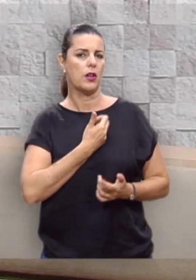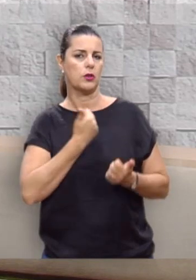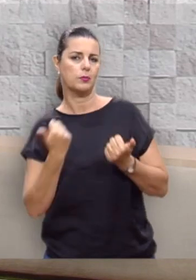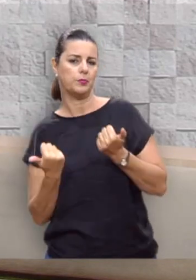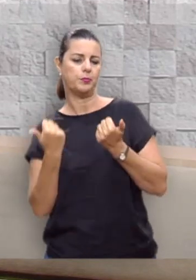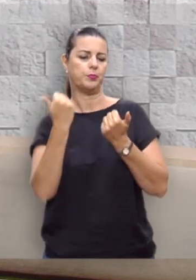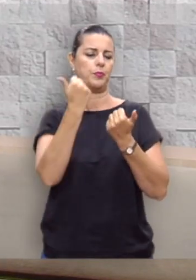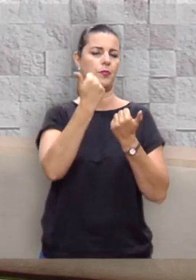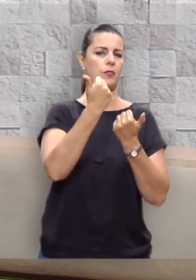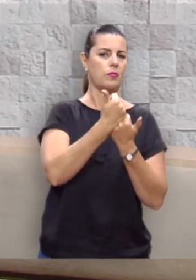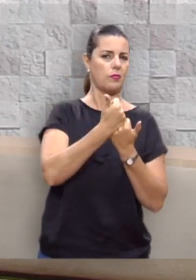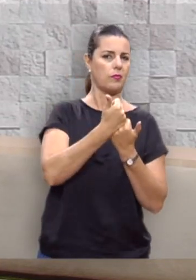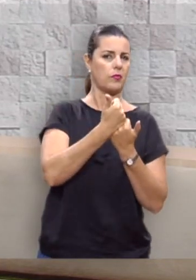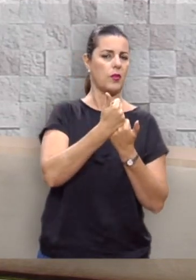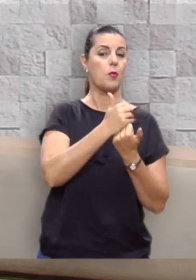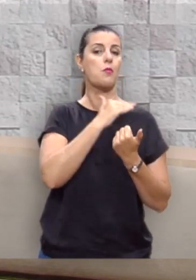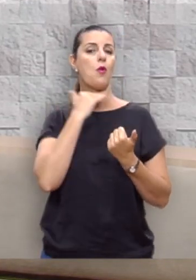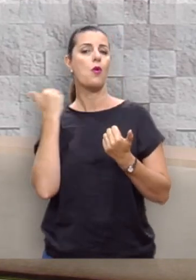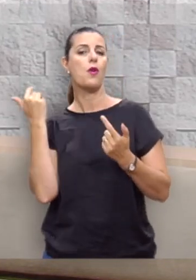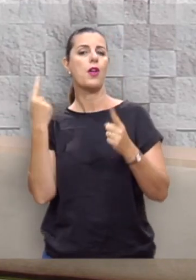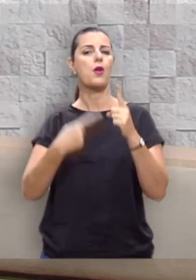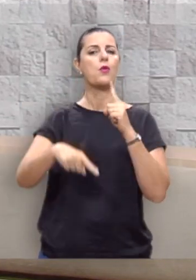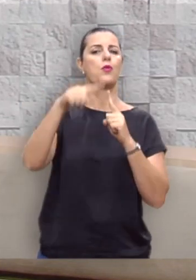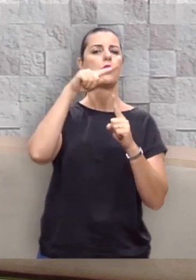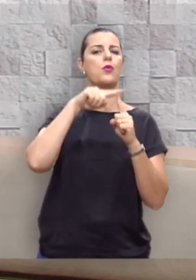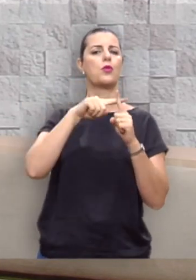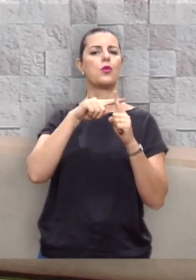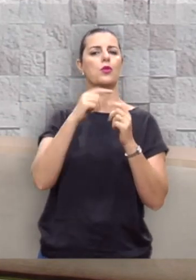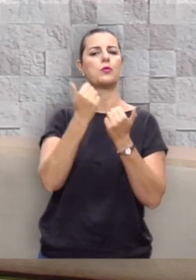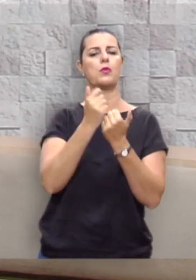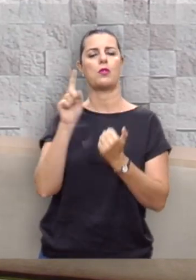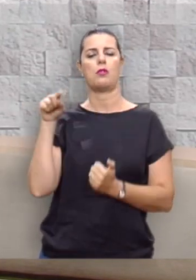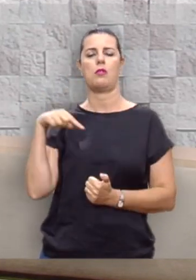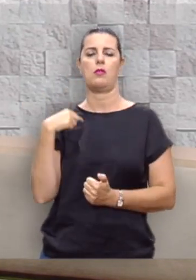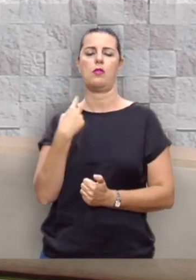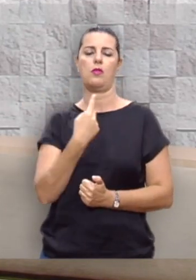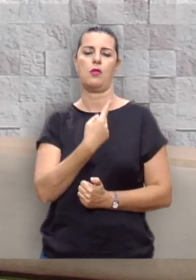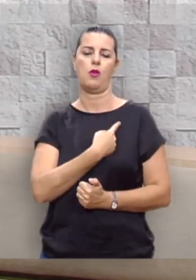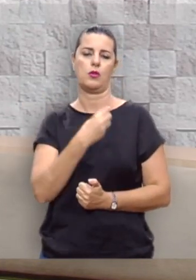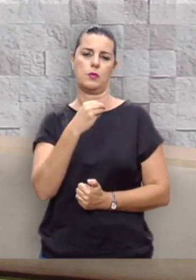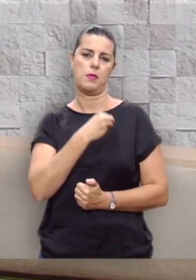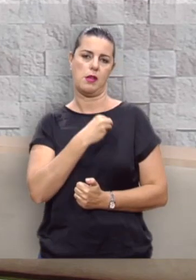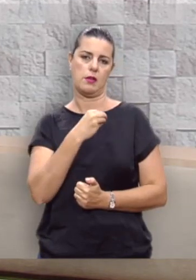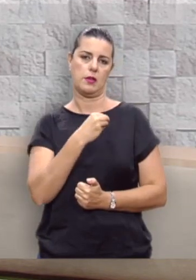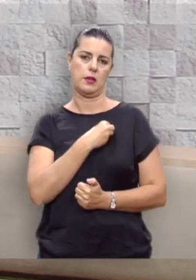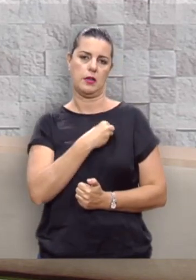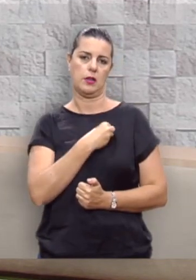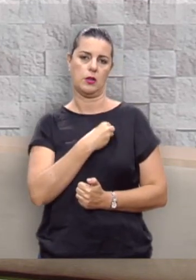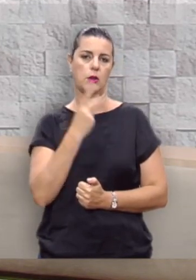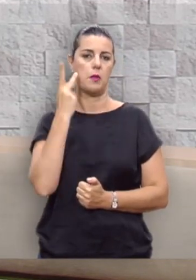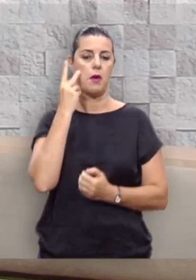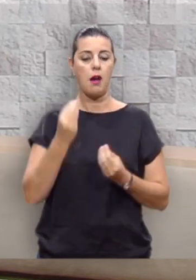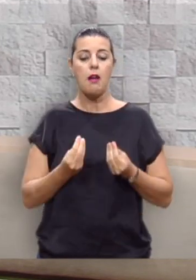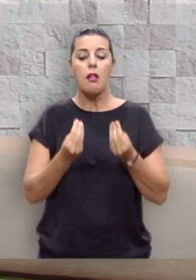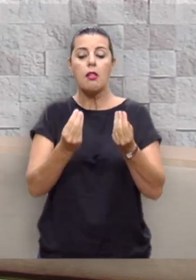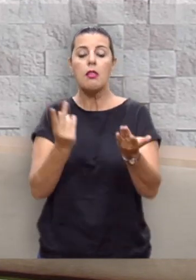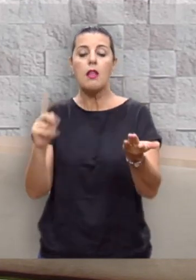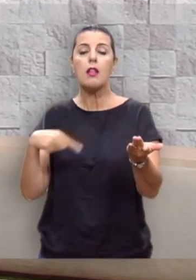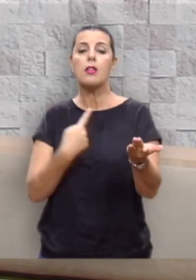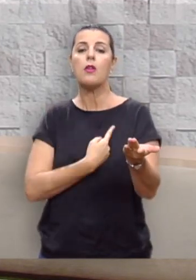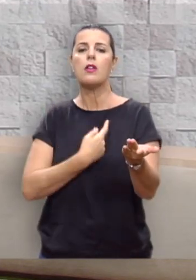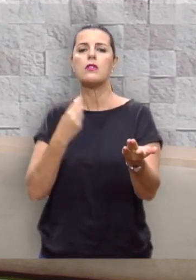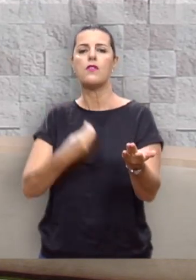substituto e fiador, morreu naquela cruz, em nosso lugar, pelos nossos pecados, para nos dar a